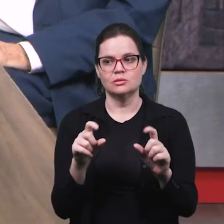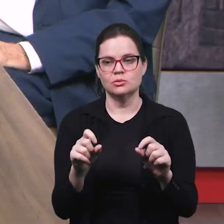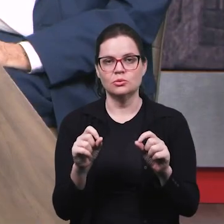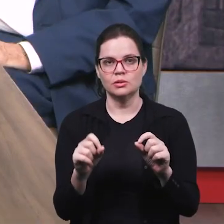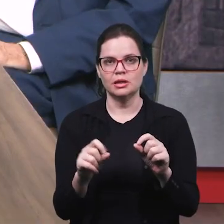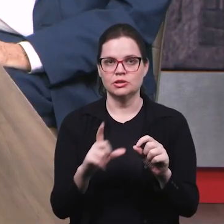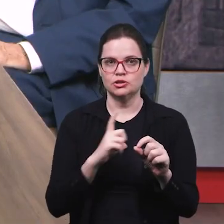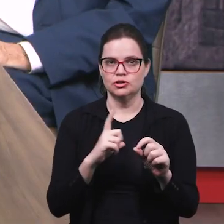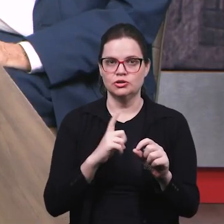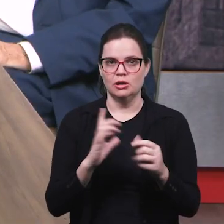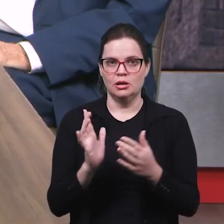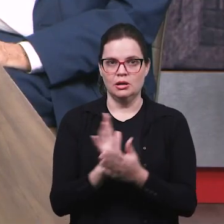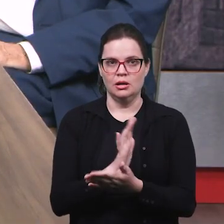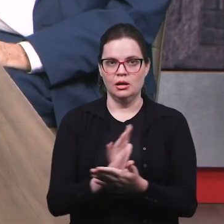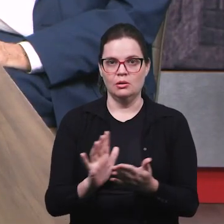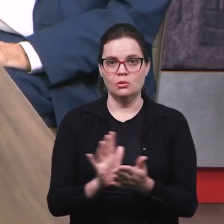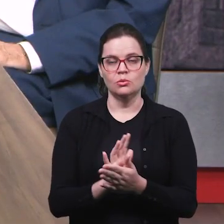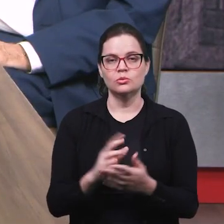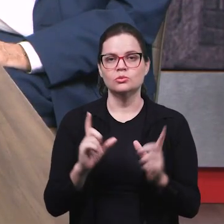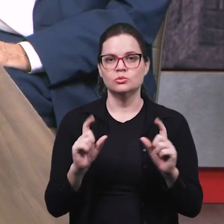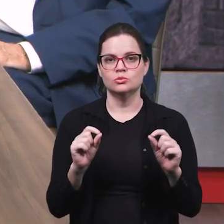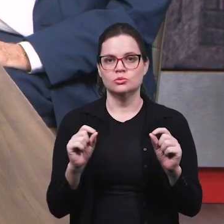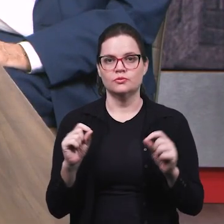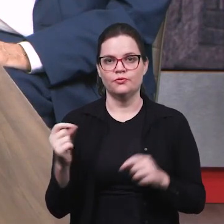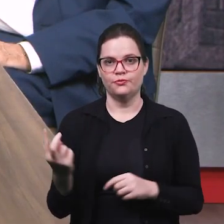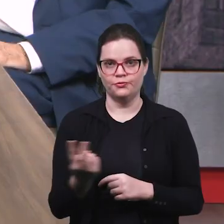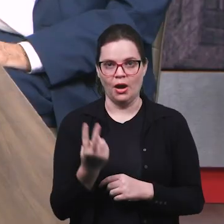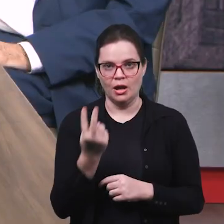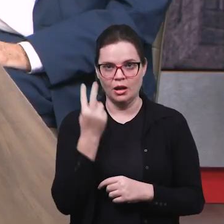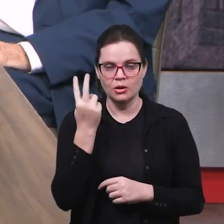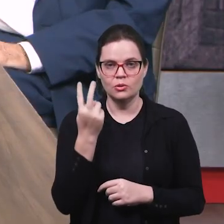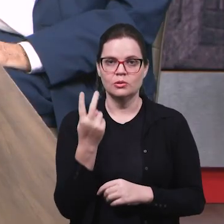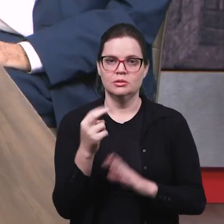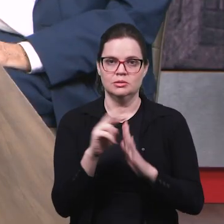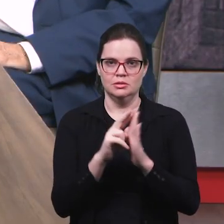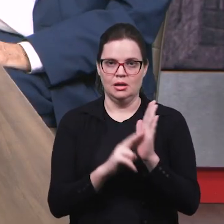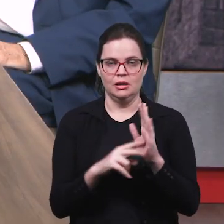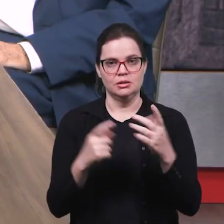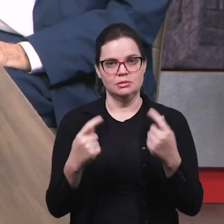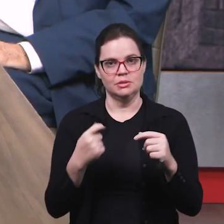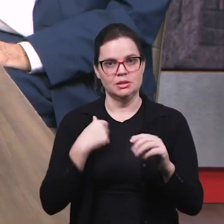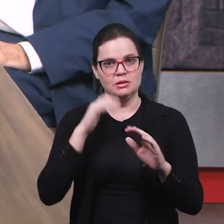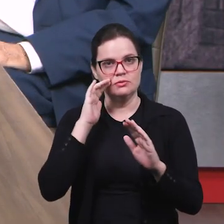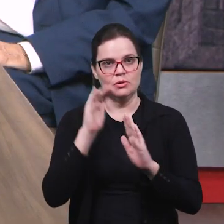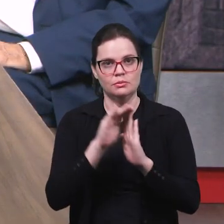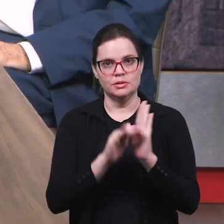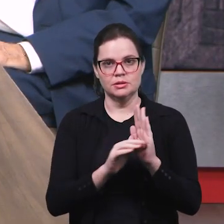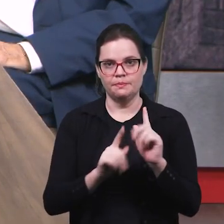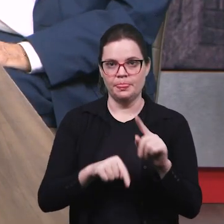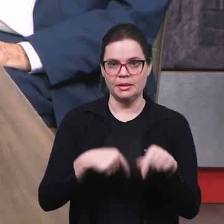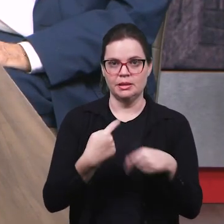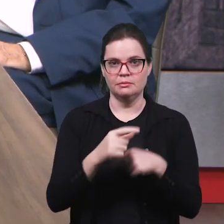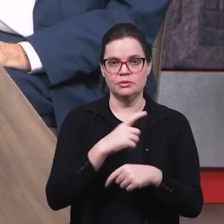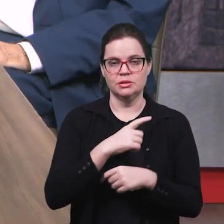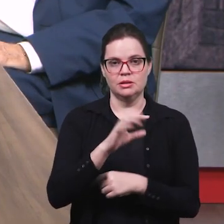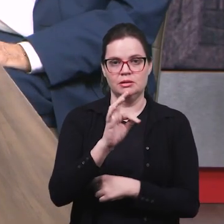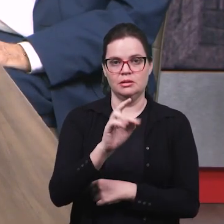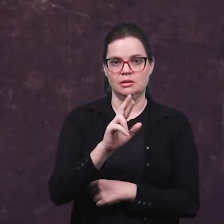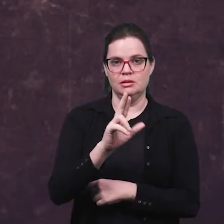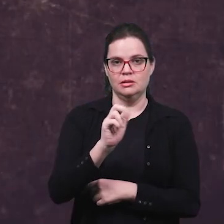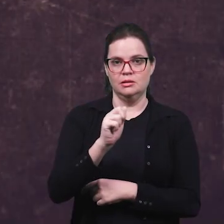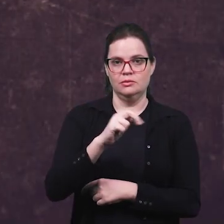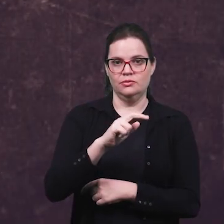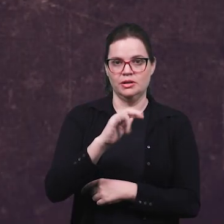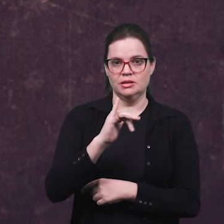tinham os valores que foram implantados por esse líder original dessa ordem. Depois virão os franciscanos, inspirados